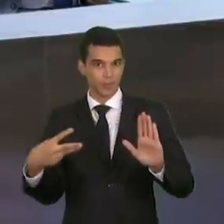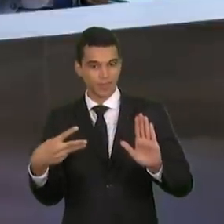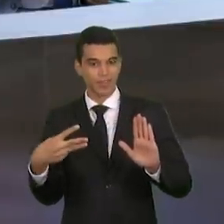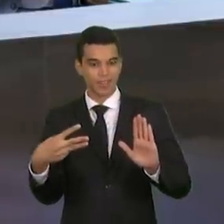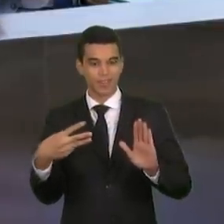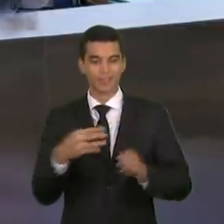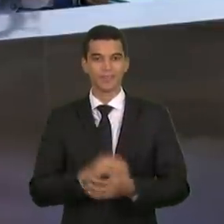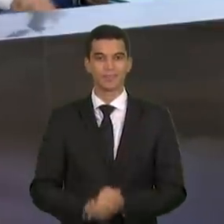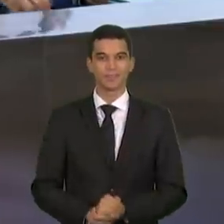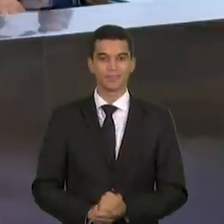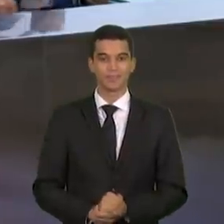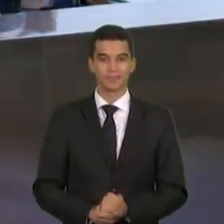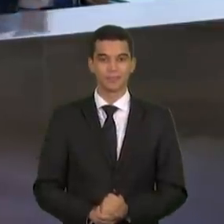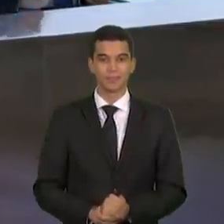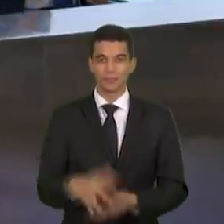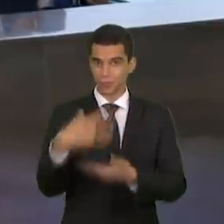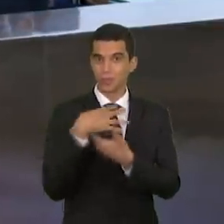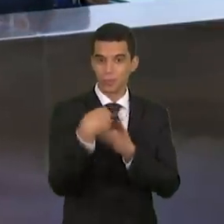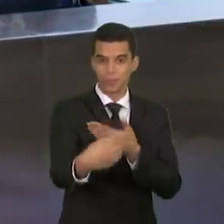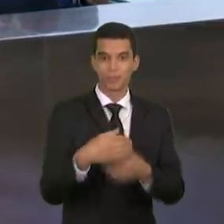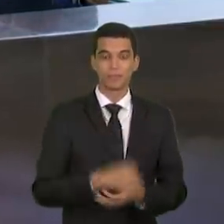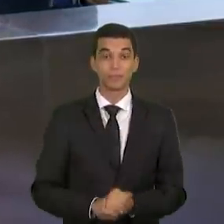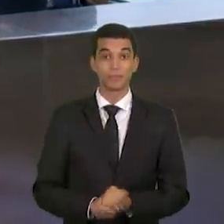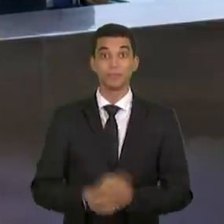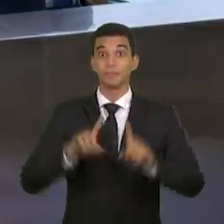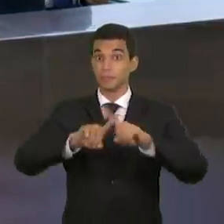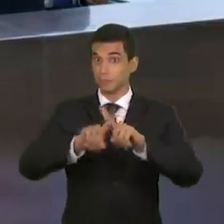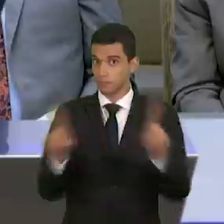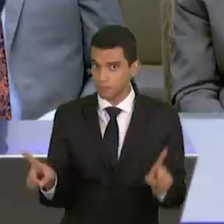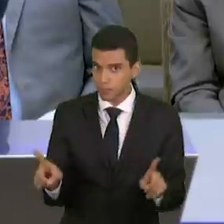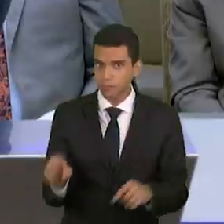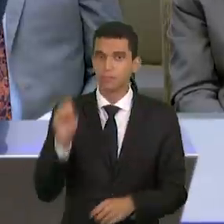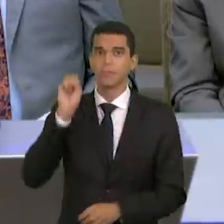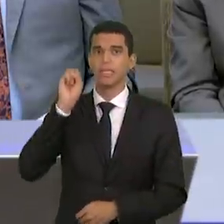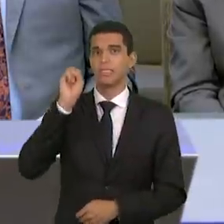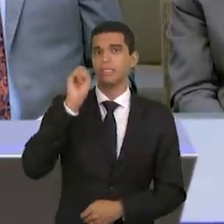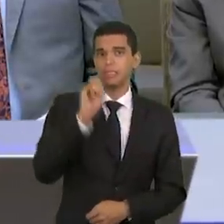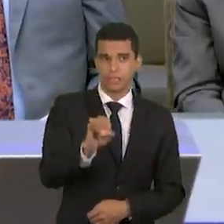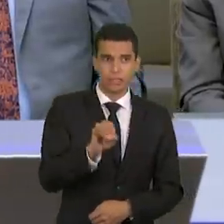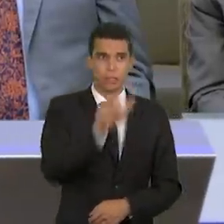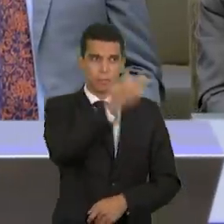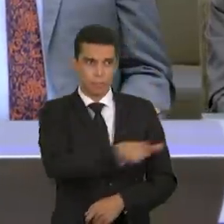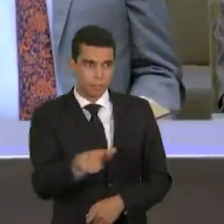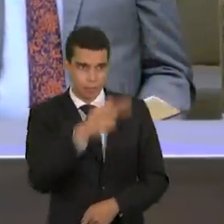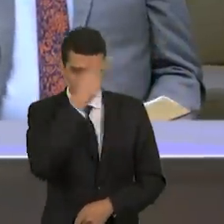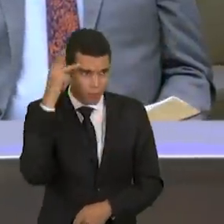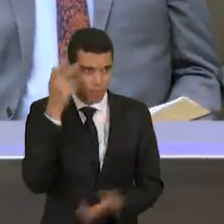mim: mas se alguém quer vir após mim,